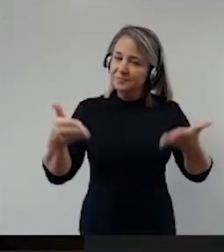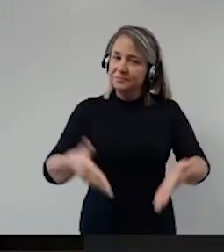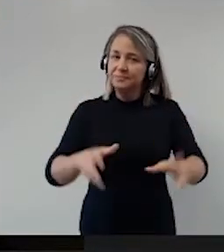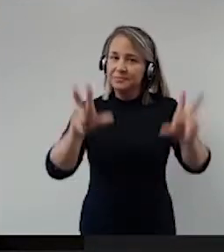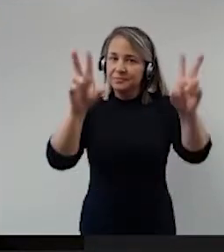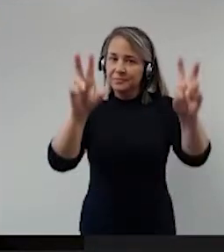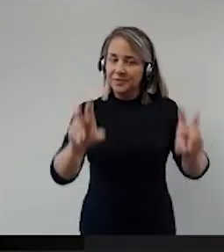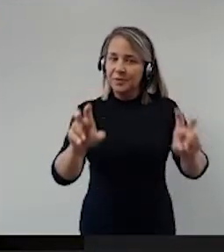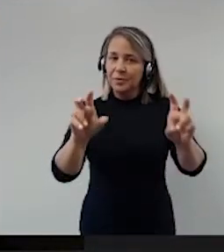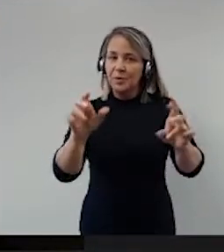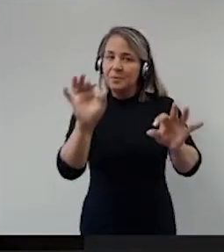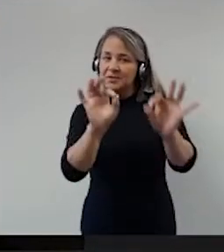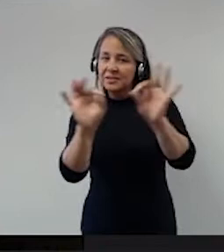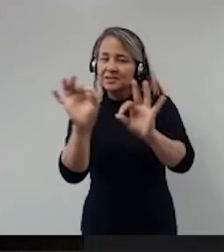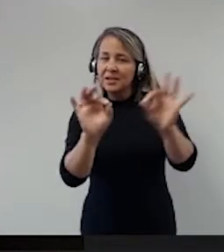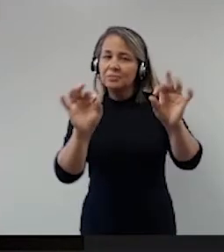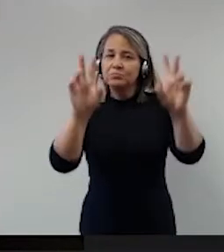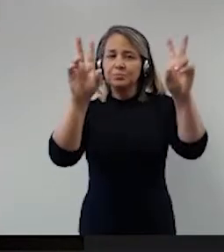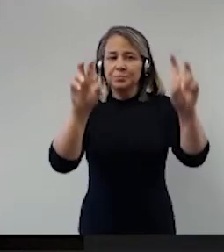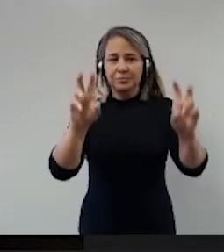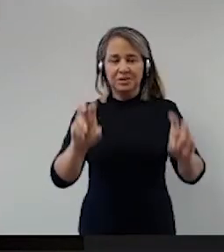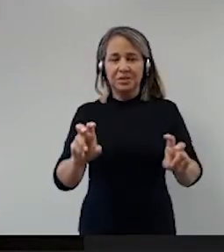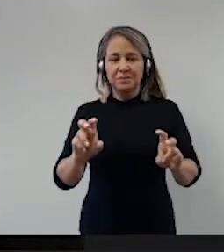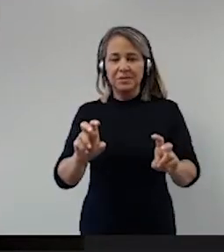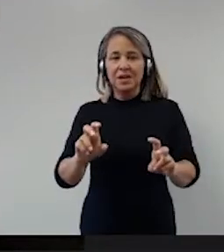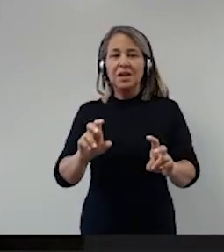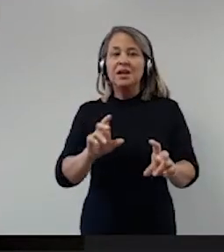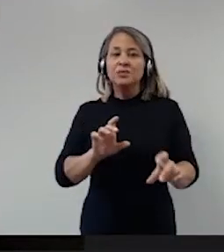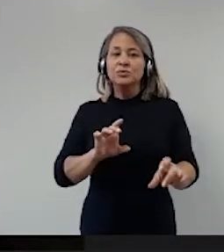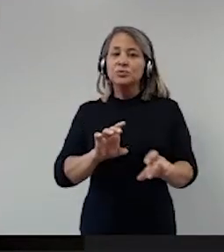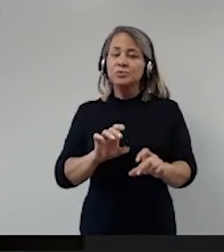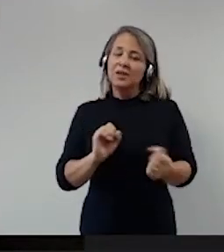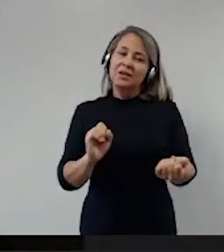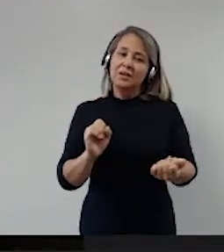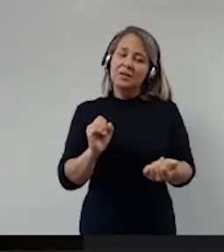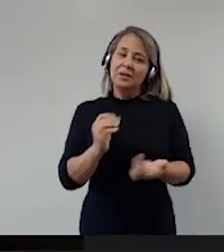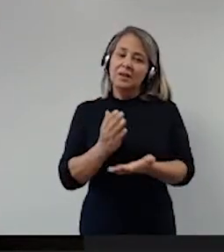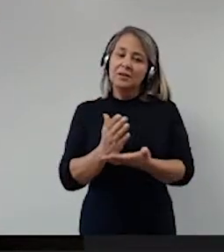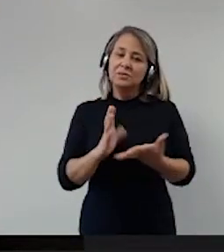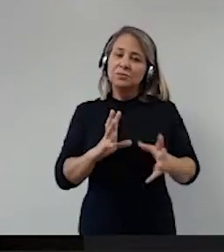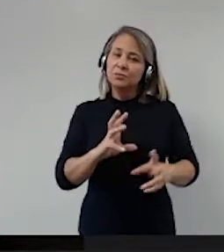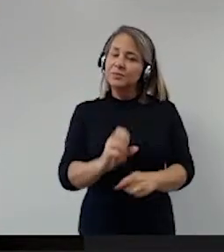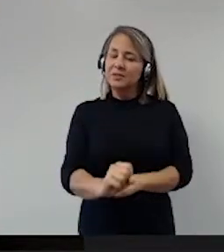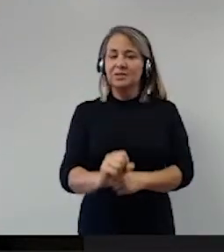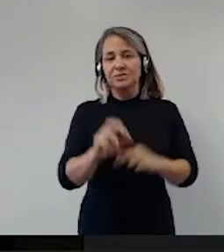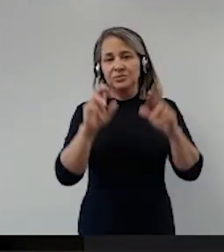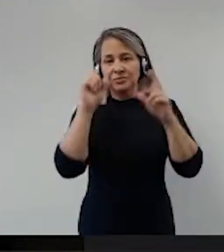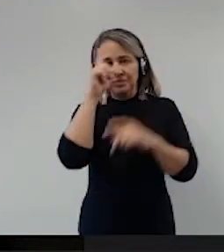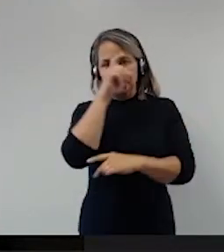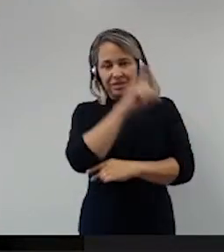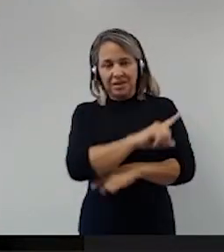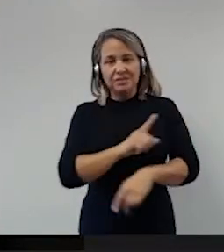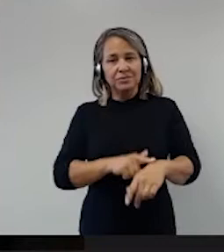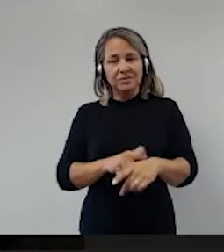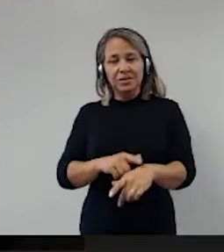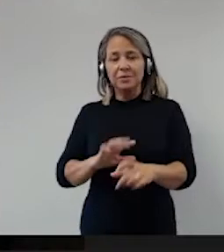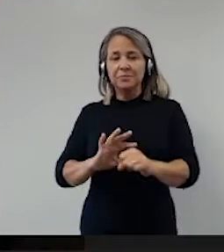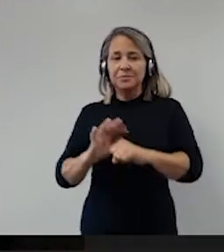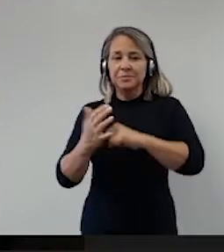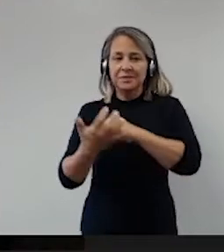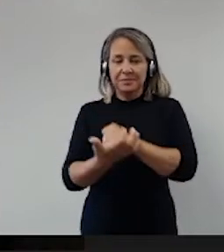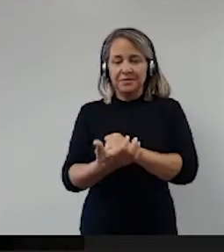para tratar sobre esse tema, superando as dificuldades da jovem advocacia em tempos de pandemia. Agradeço aqui a audiência de todos que estão